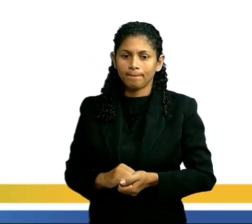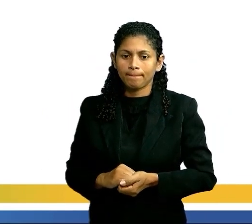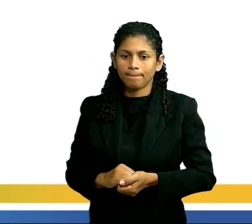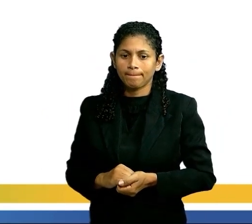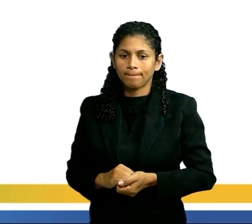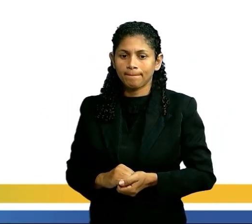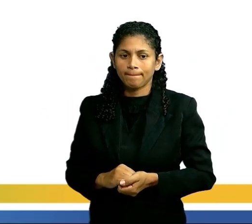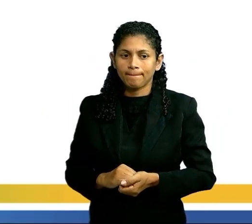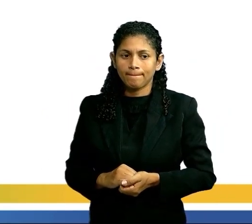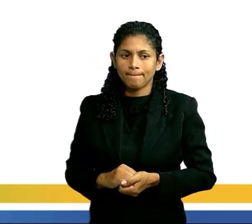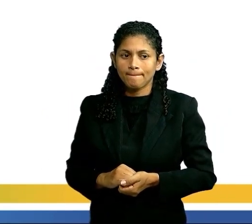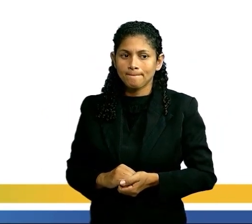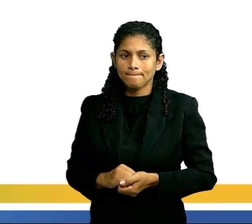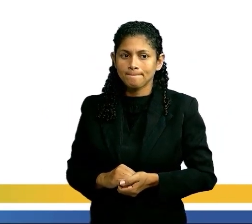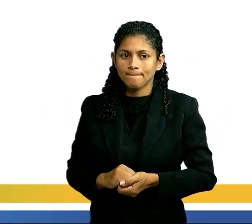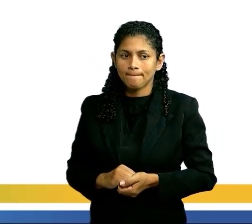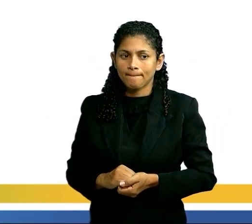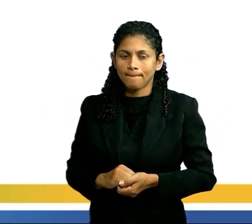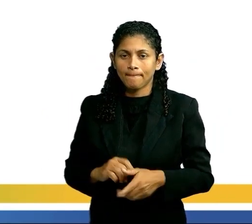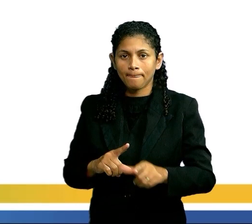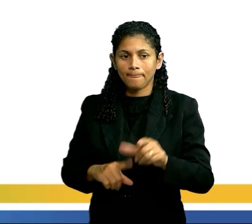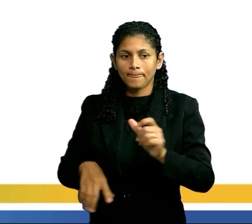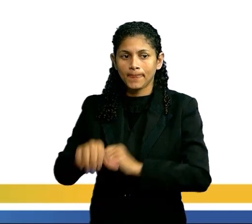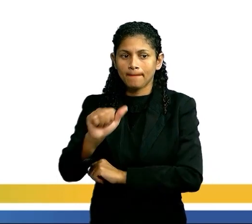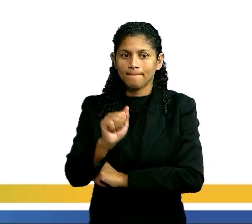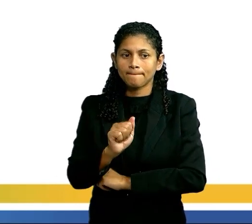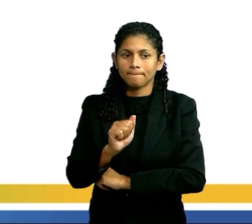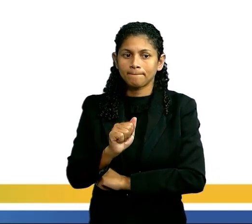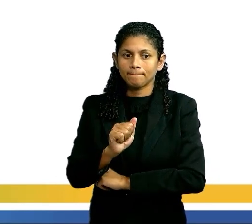estruturas, né? Alternativa A,